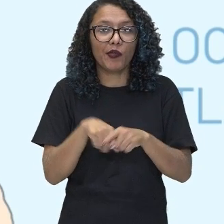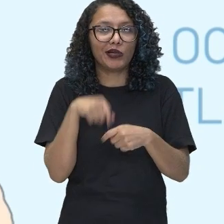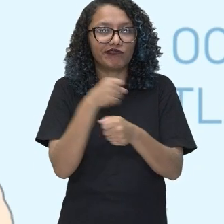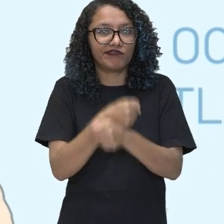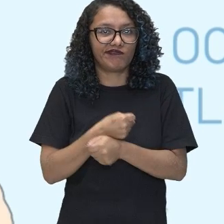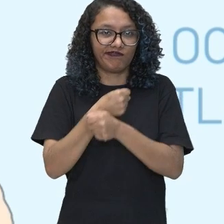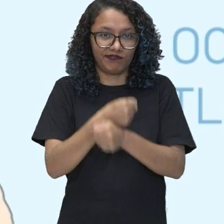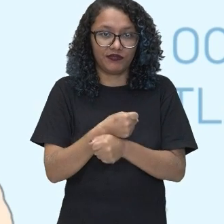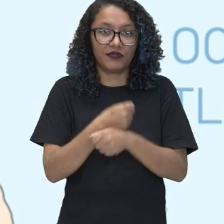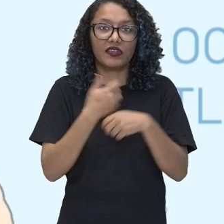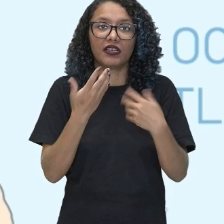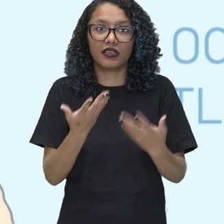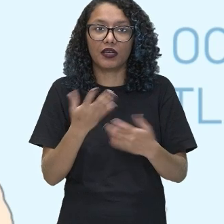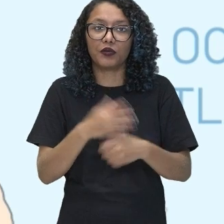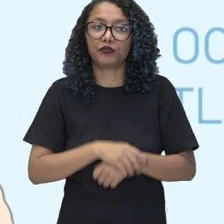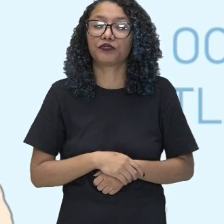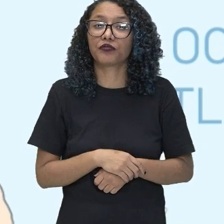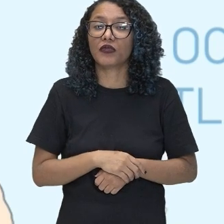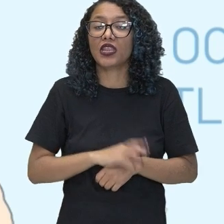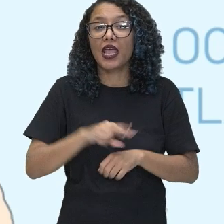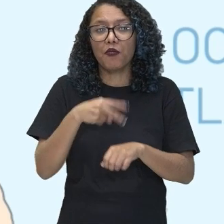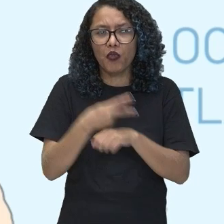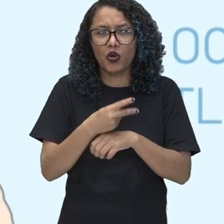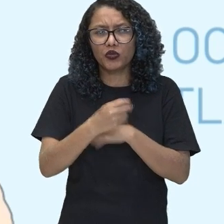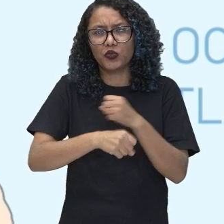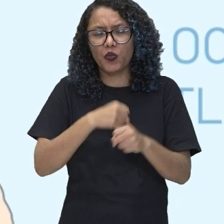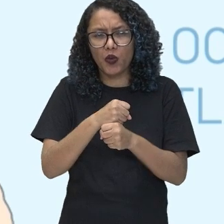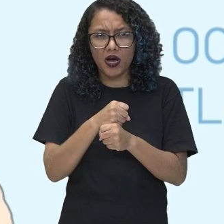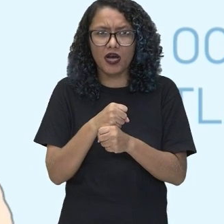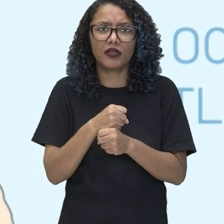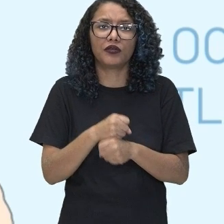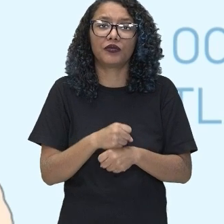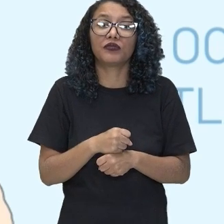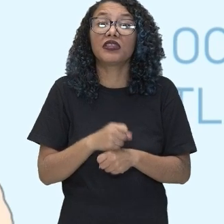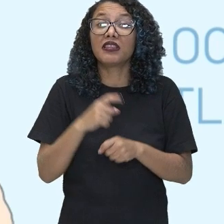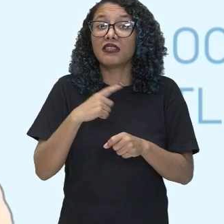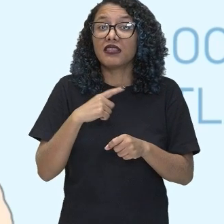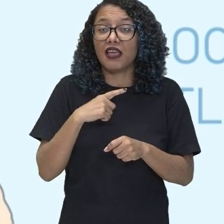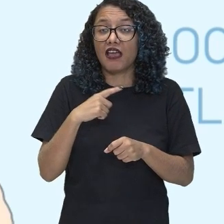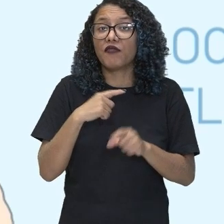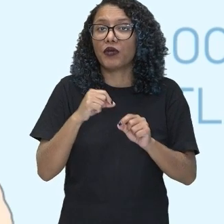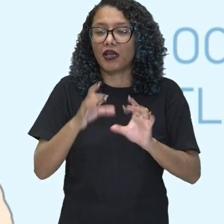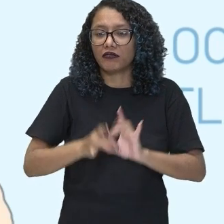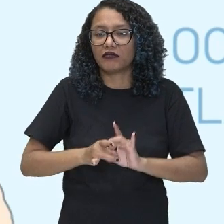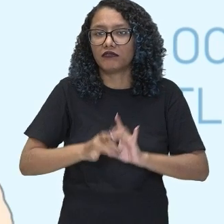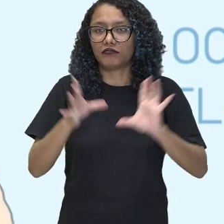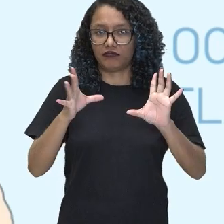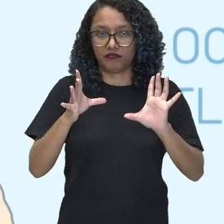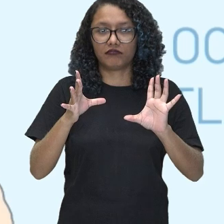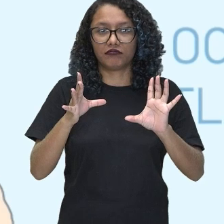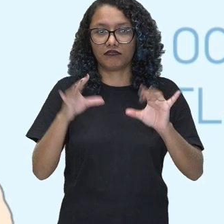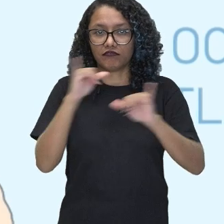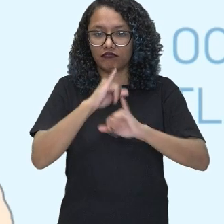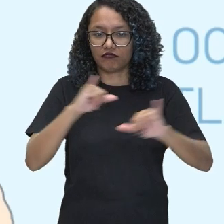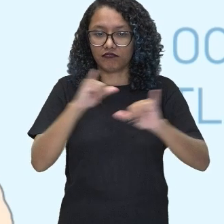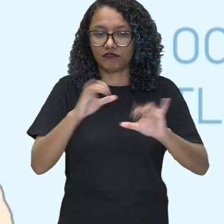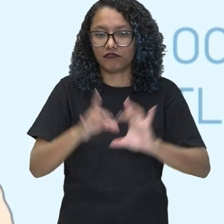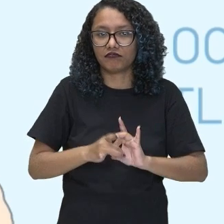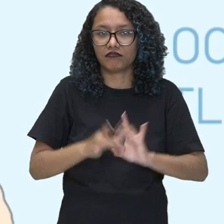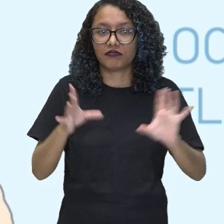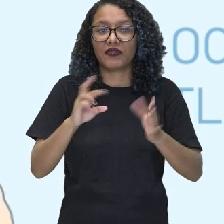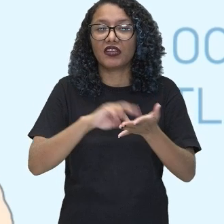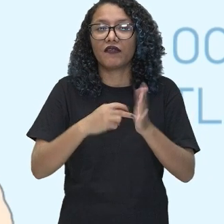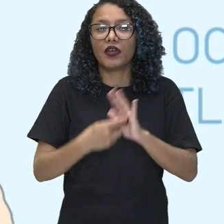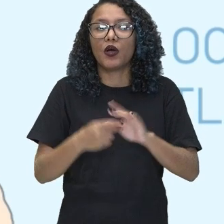4 de julho de 1776, nós temos, então, aí a Declaração da Independência, o que significa que agora nós